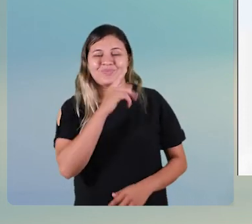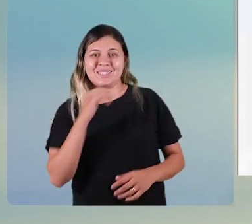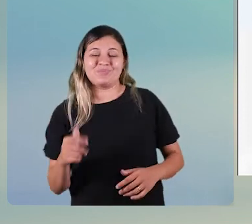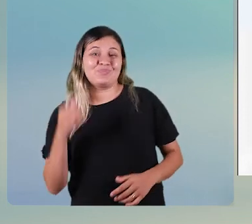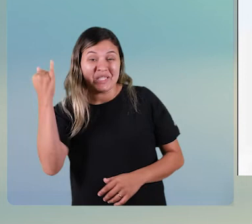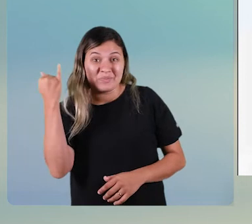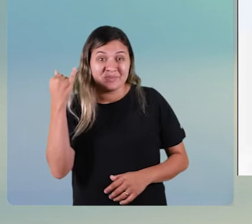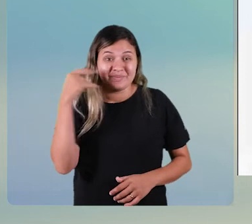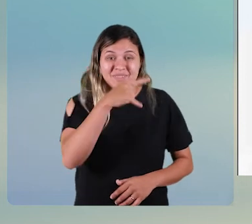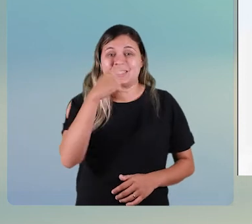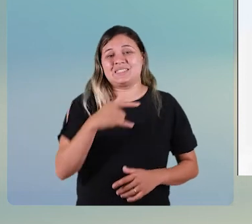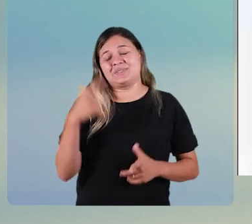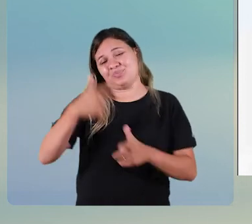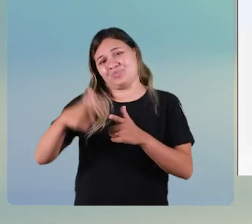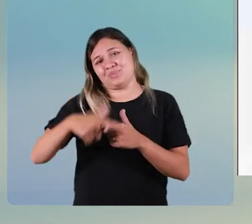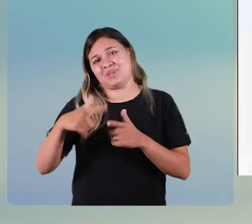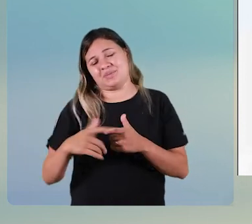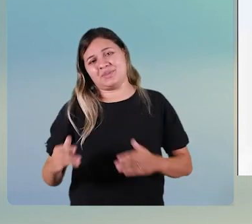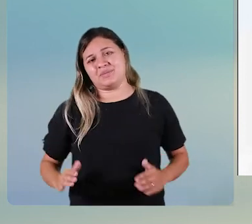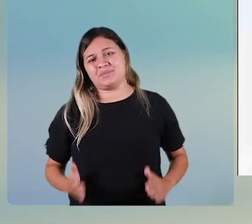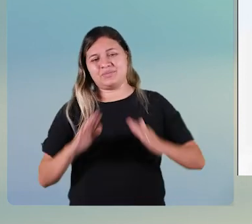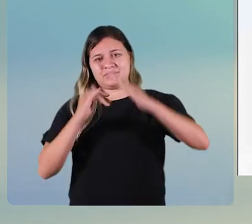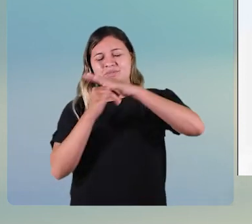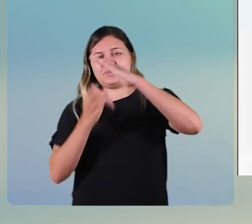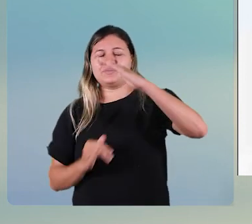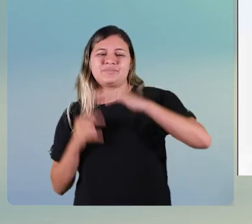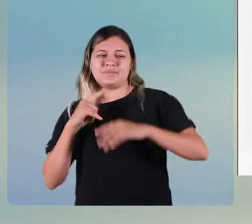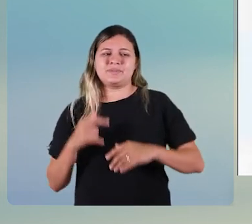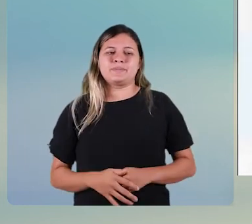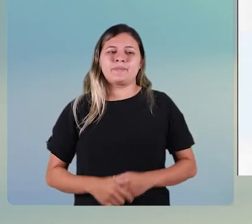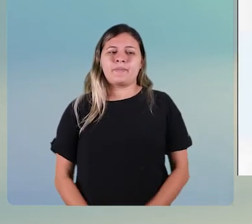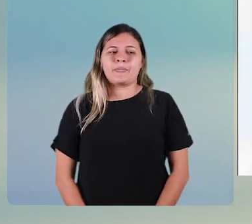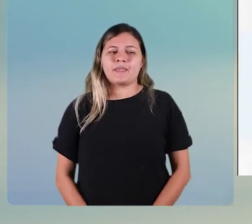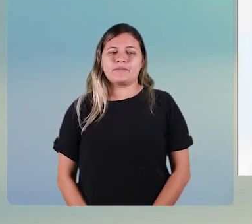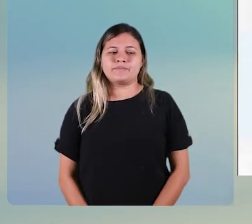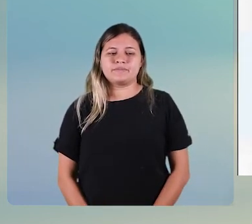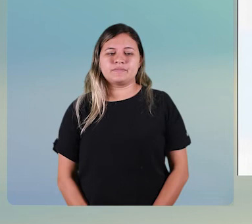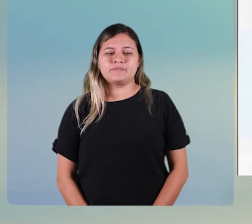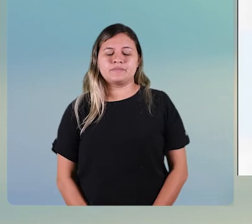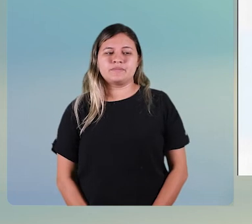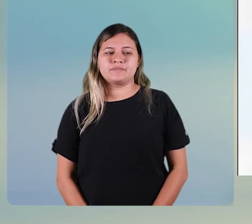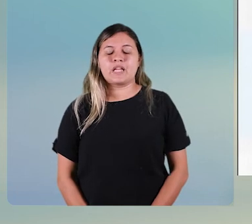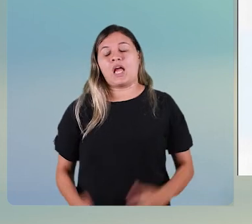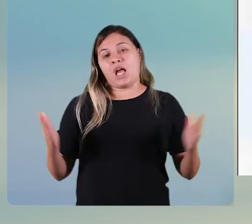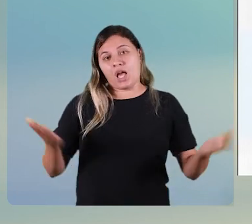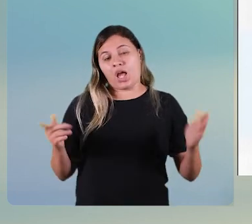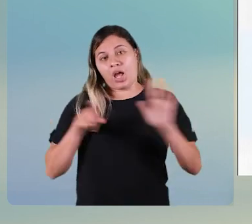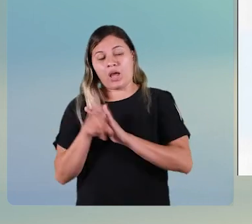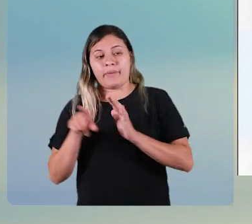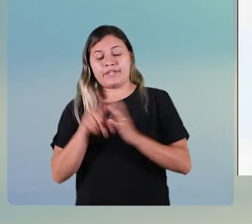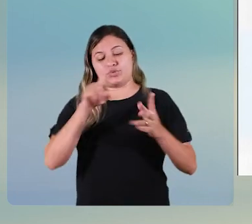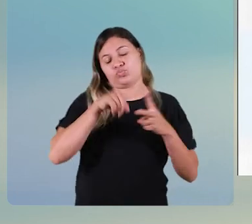térmica é um dos principais problemas do uso da energia nuclear, tá bom? Agora, pessoal, nós vamos resolver